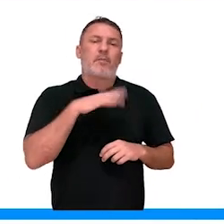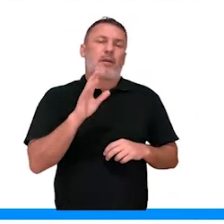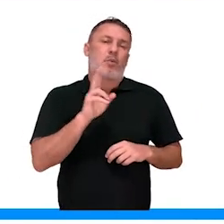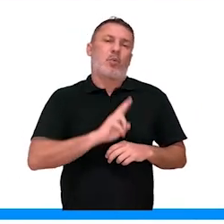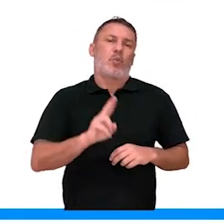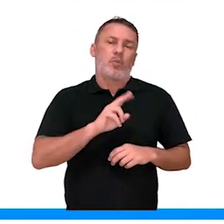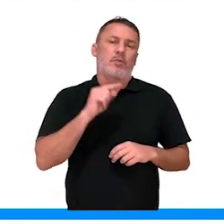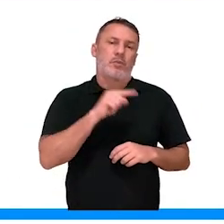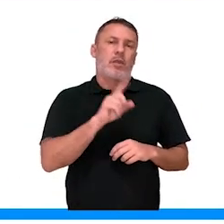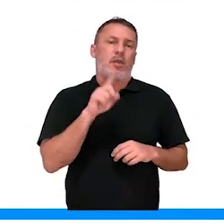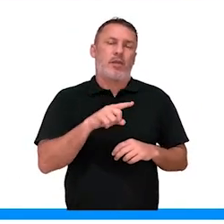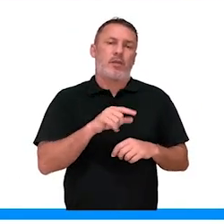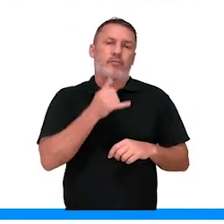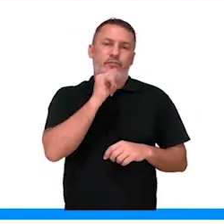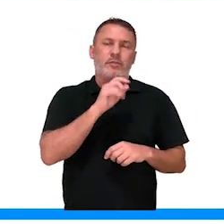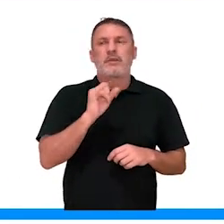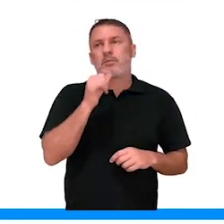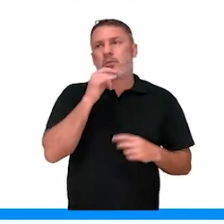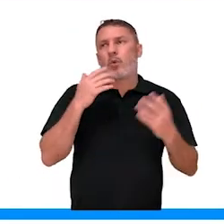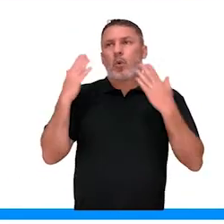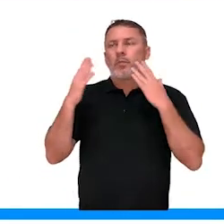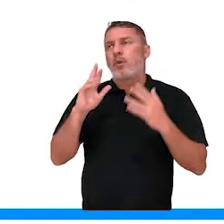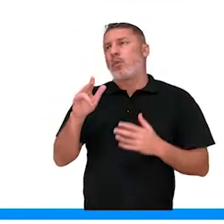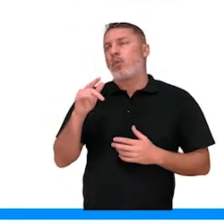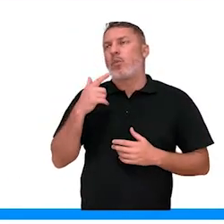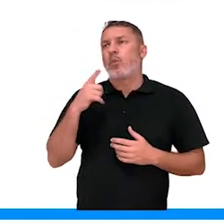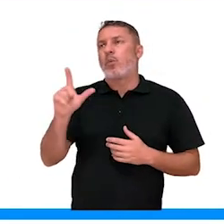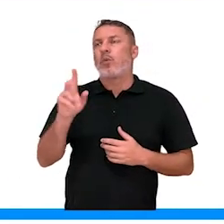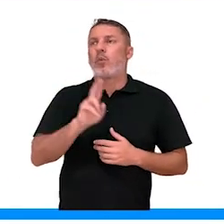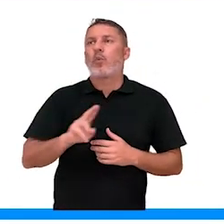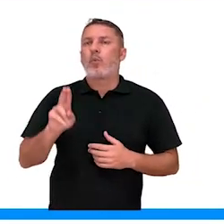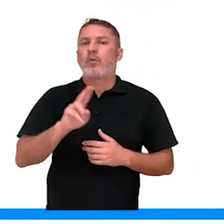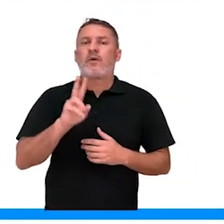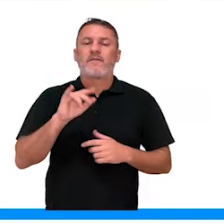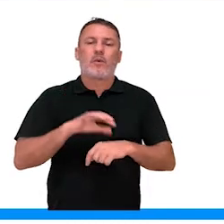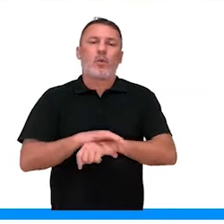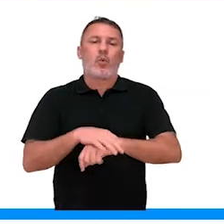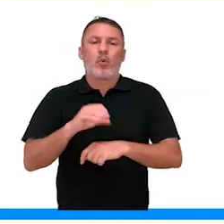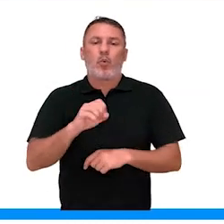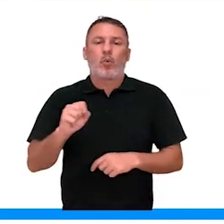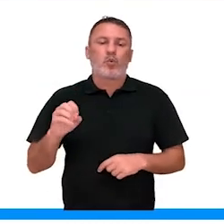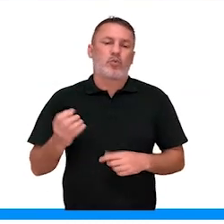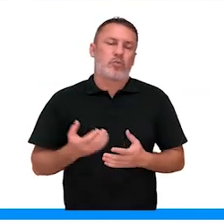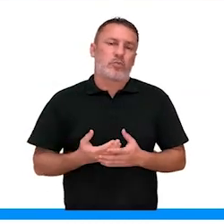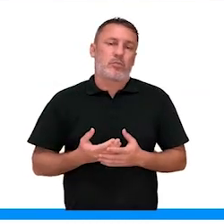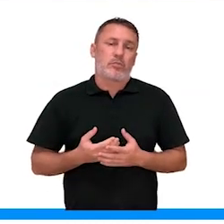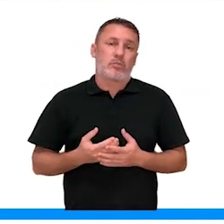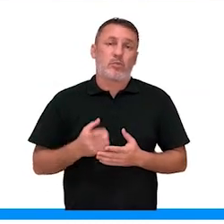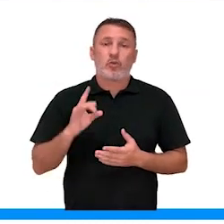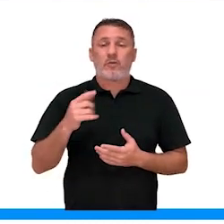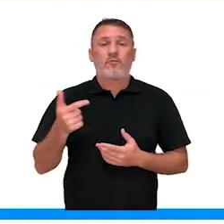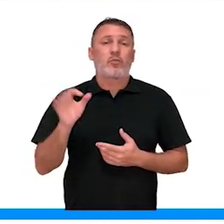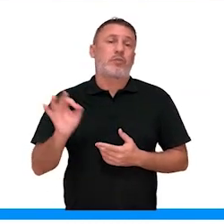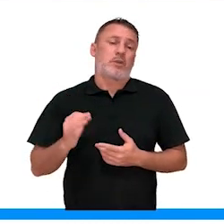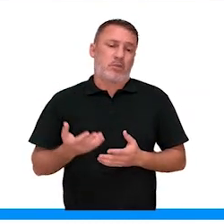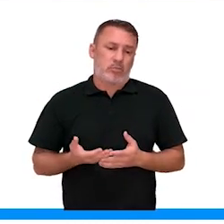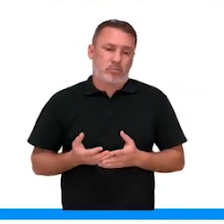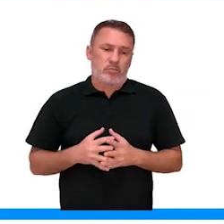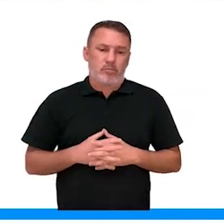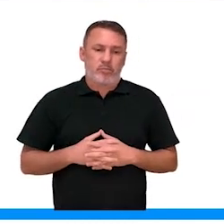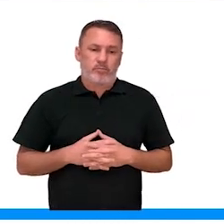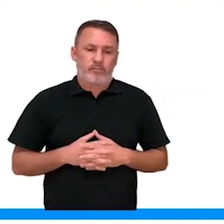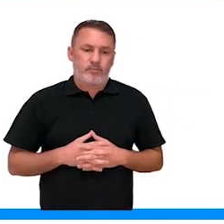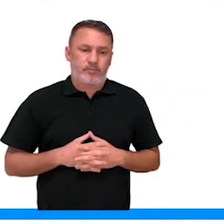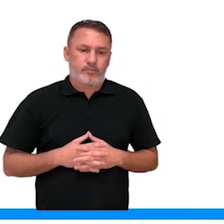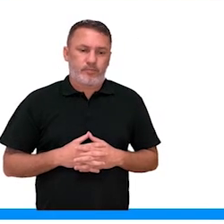cérebro, ela vai ser muito maior do que quando comparada, por exemplo, aos nossos ossos, que só tem aí 22%.